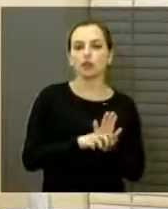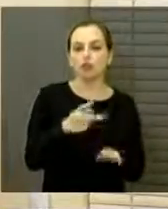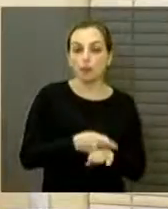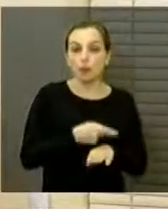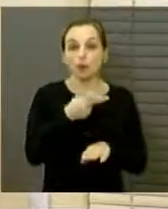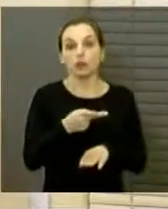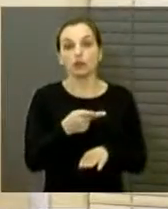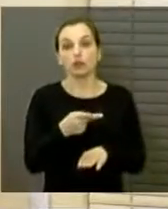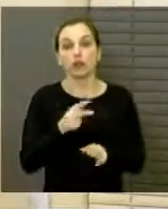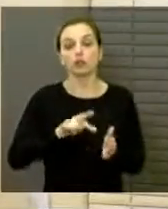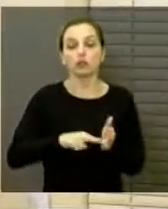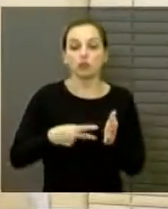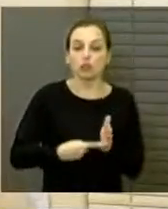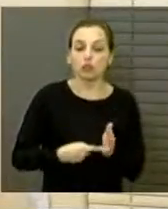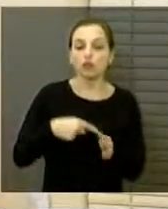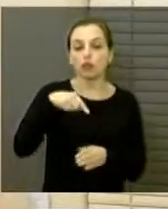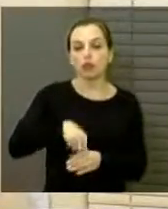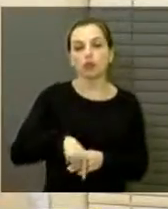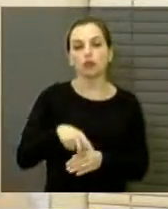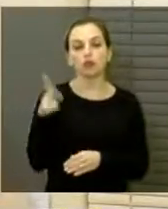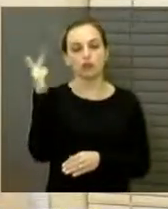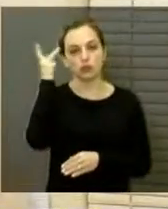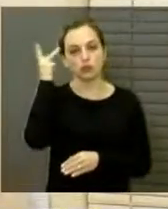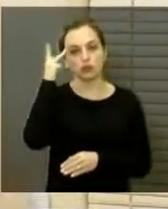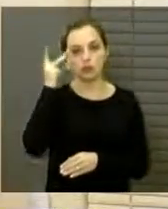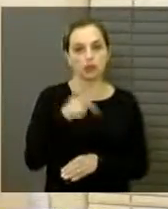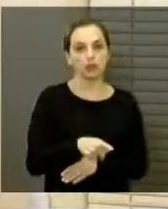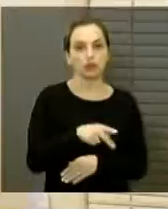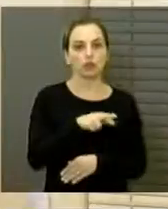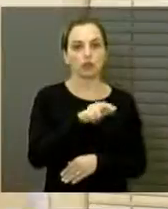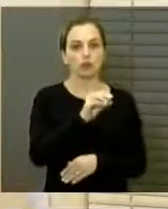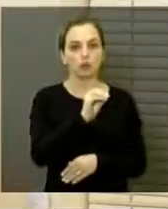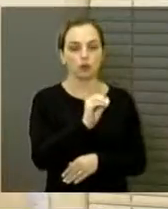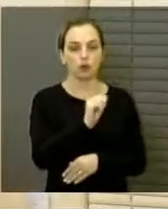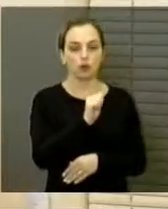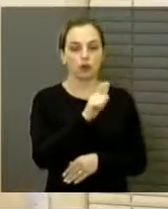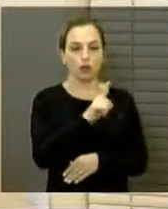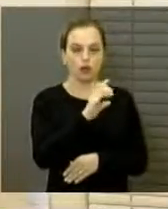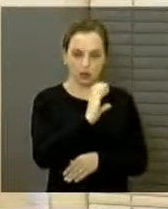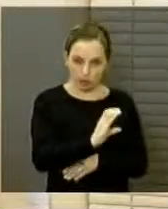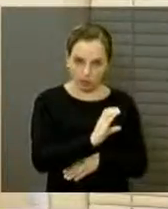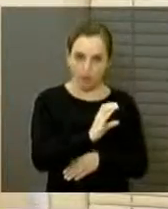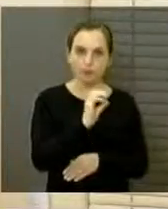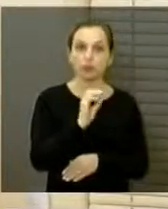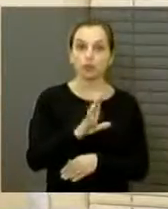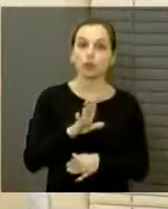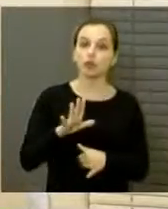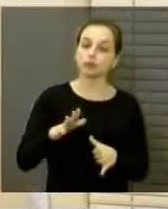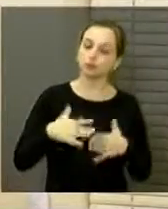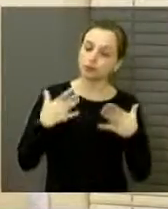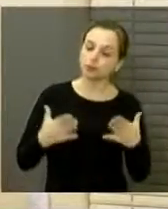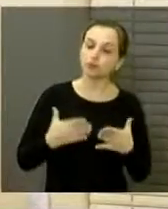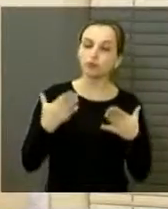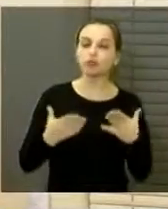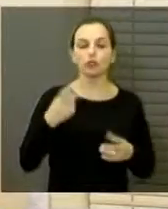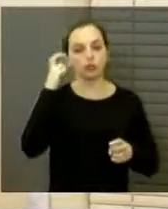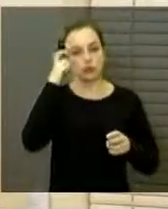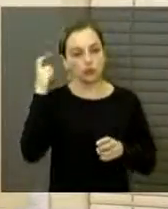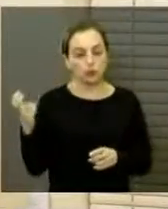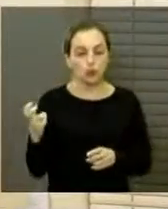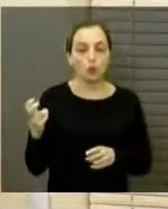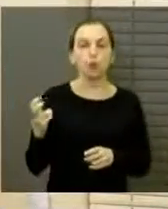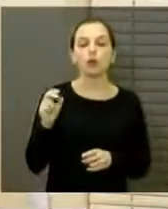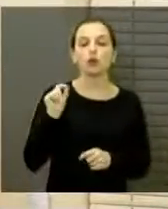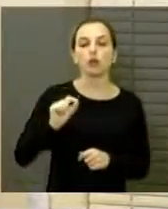circo, do que significou aqui em São Paulo, por exemplo, o PROAC, que é um edital que fomenta as ações culturais. E, no que